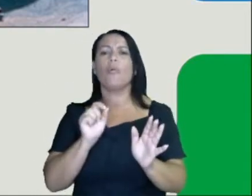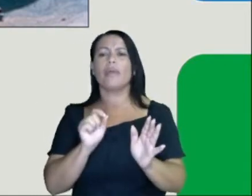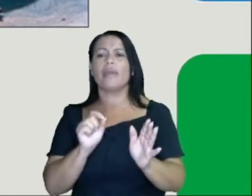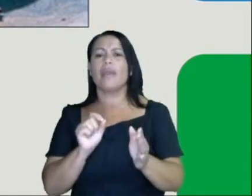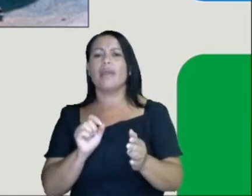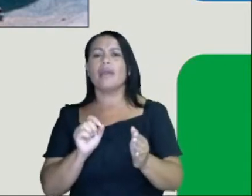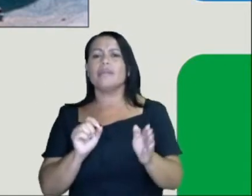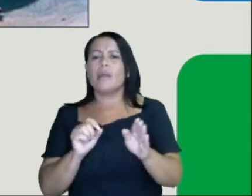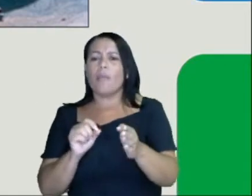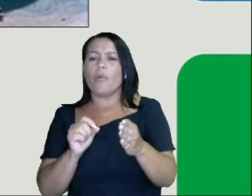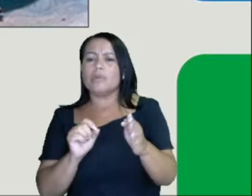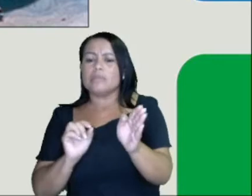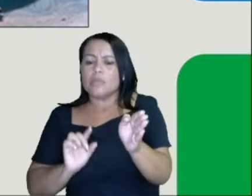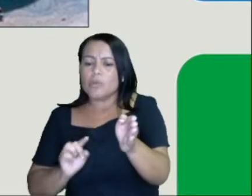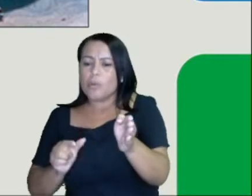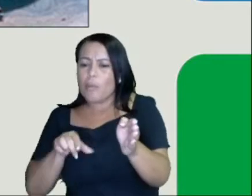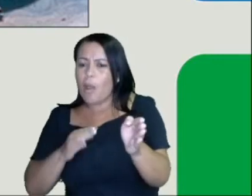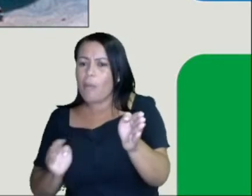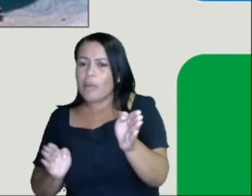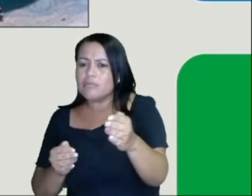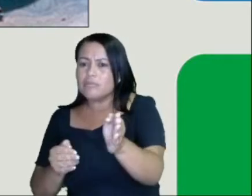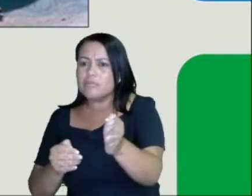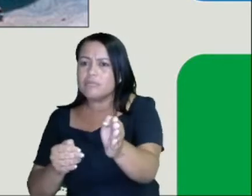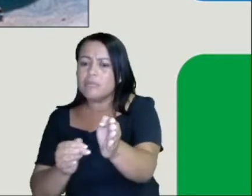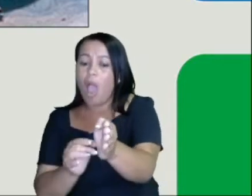se aproxima do tubarão para poder comer.